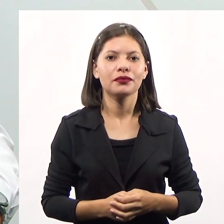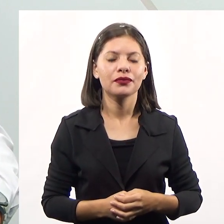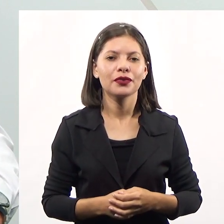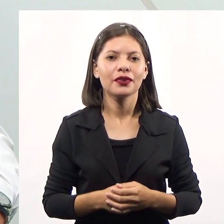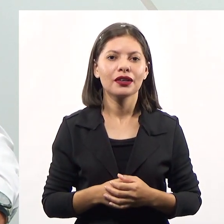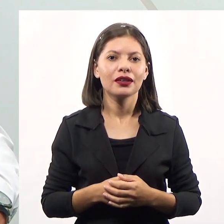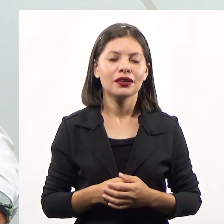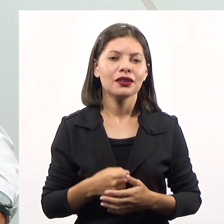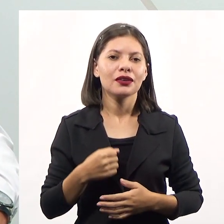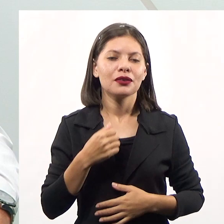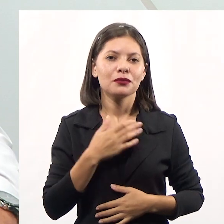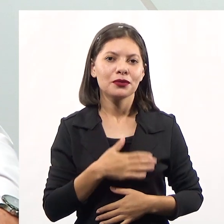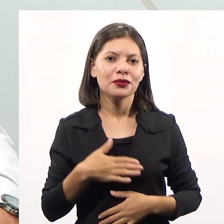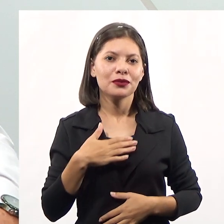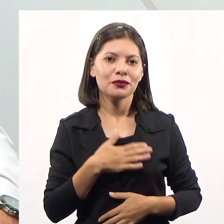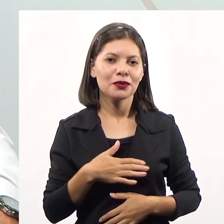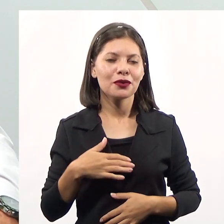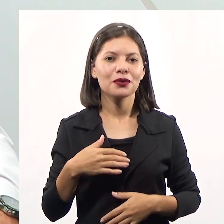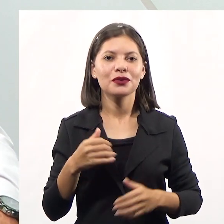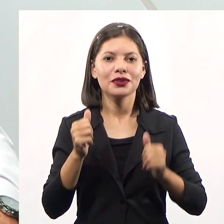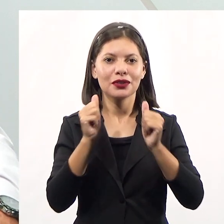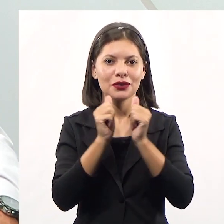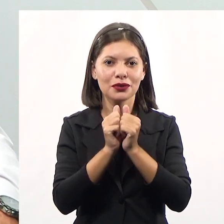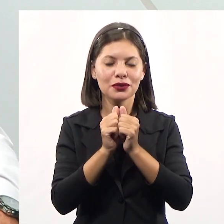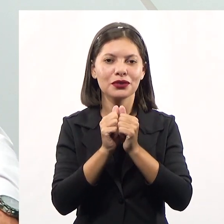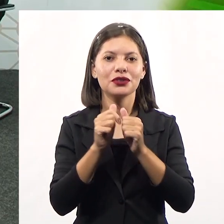mim é uma satisfação estar aqui com vocês.